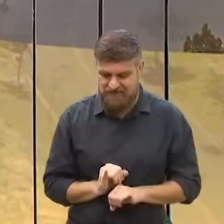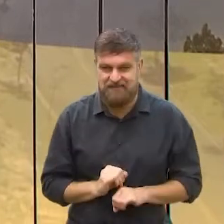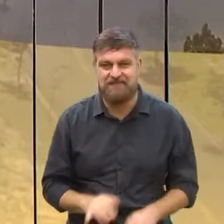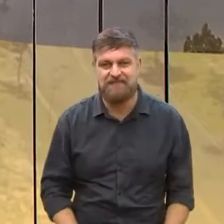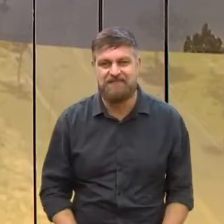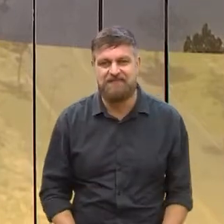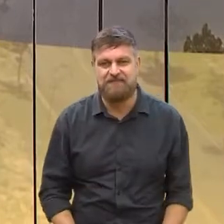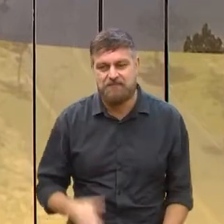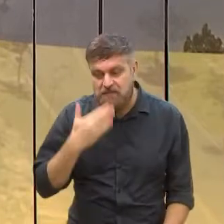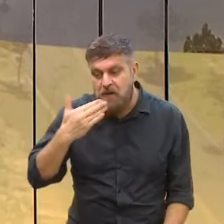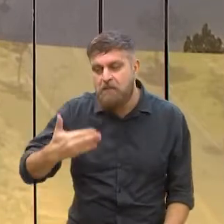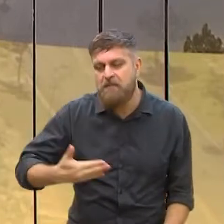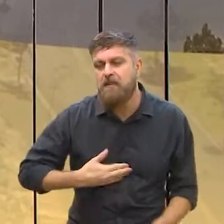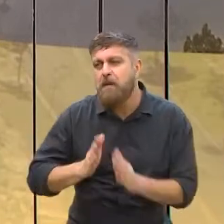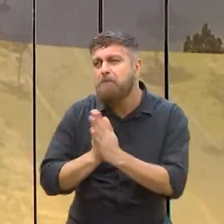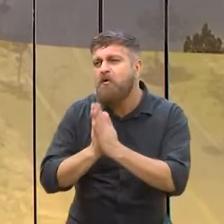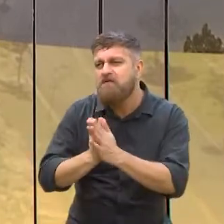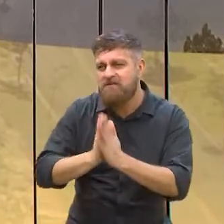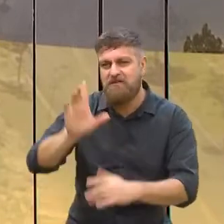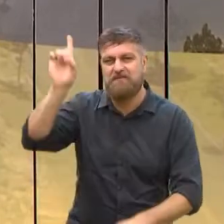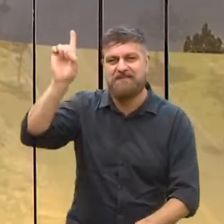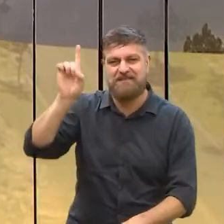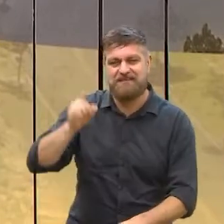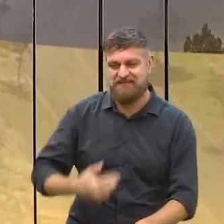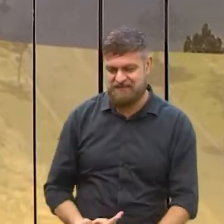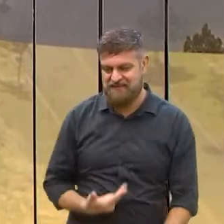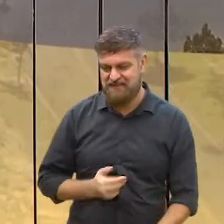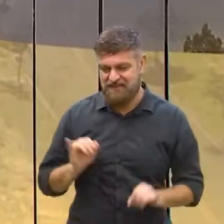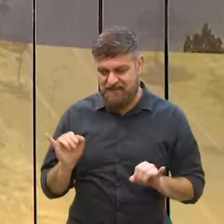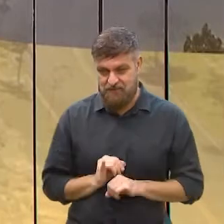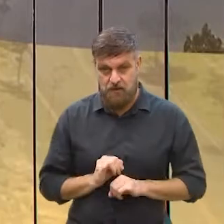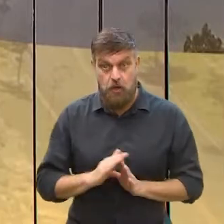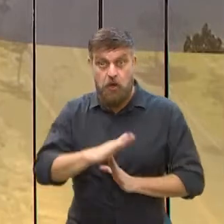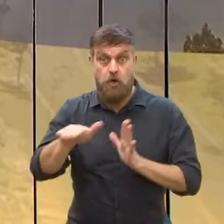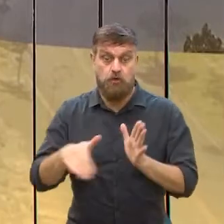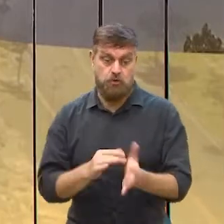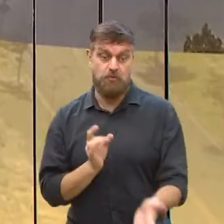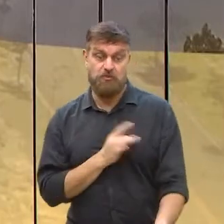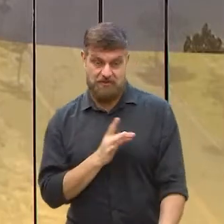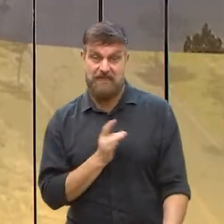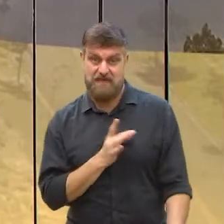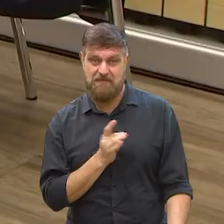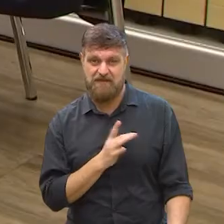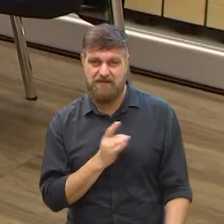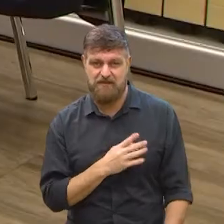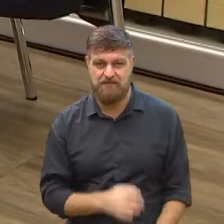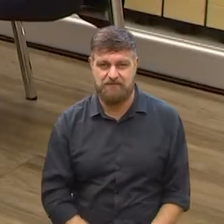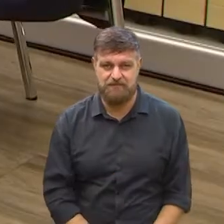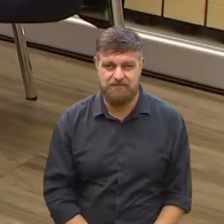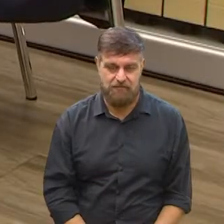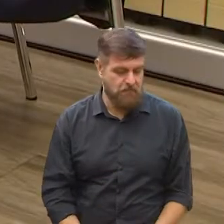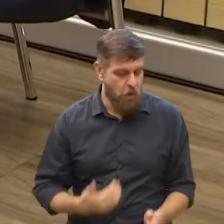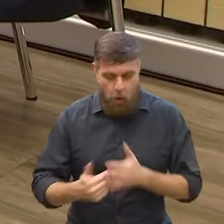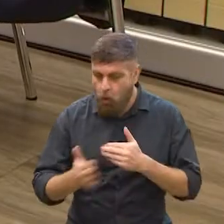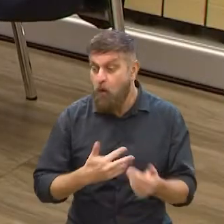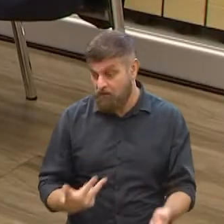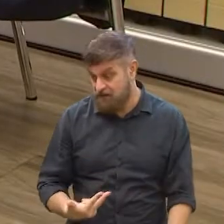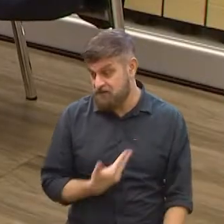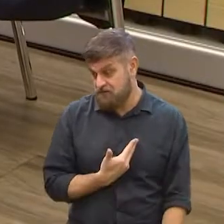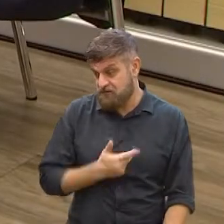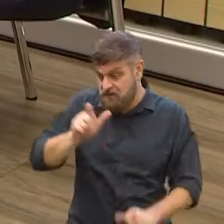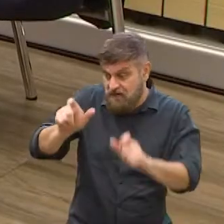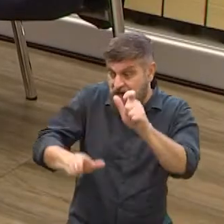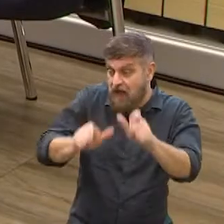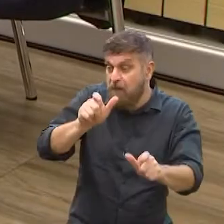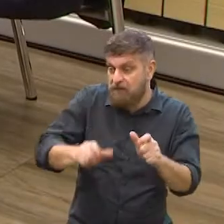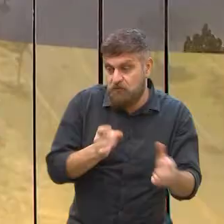Deus, me operem. Né? Apesar de todos terem medo da cirurgia, que é natural, saudável até. Isso para todas as cirurgias. Todas as cirurgias.